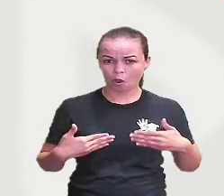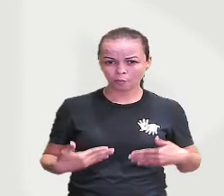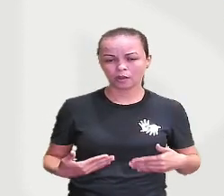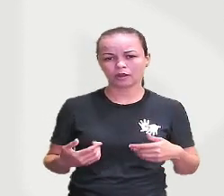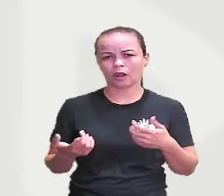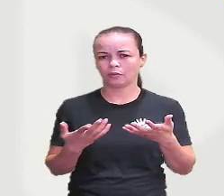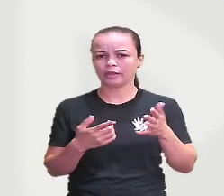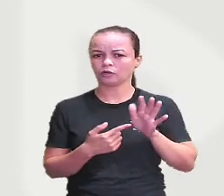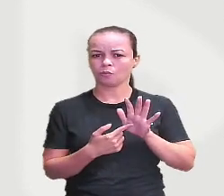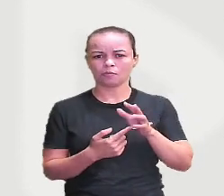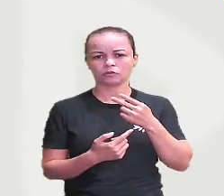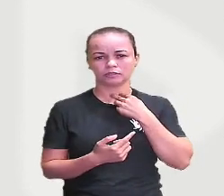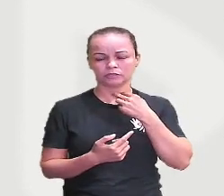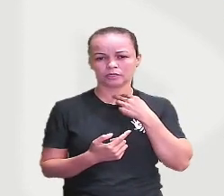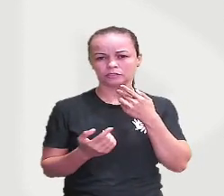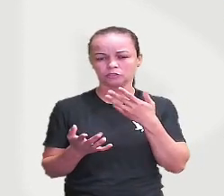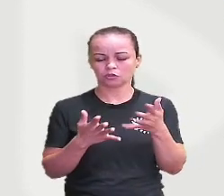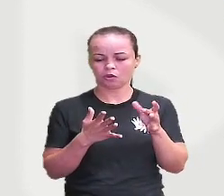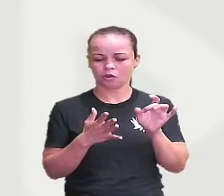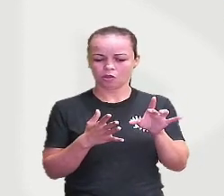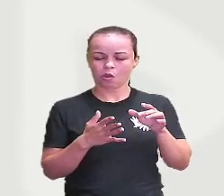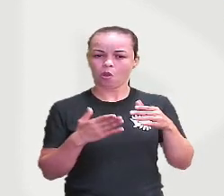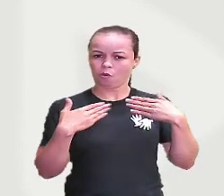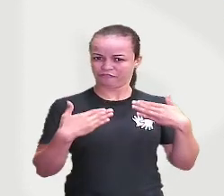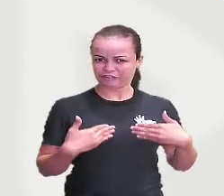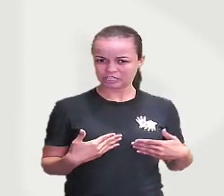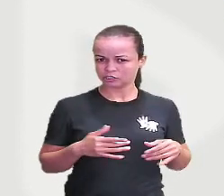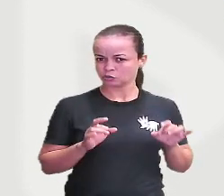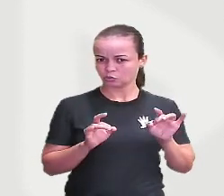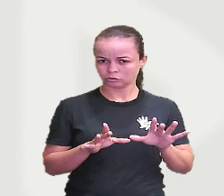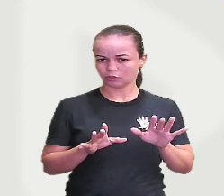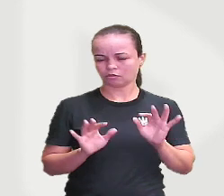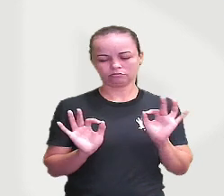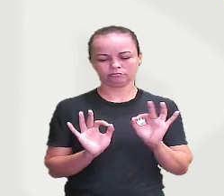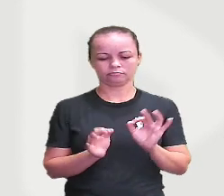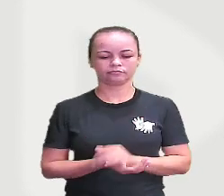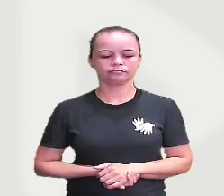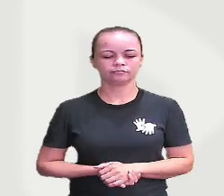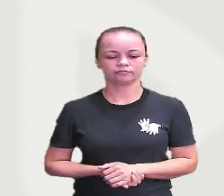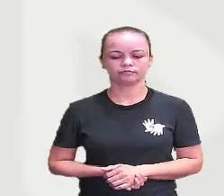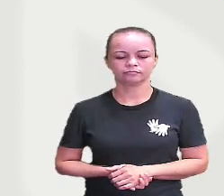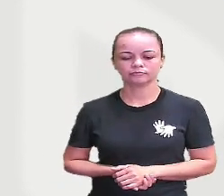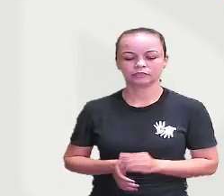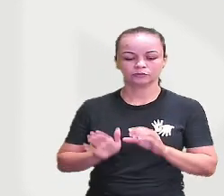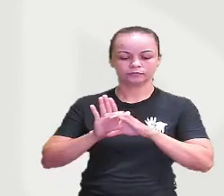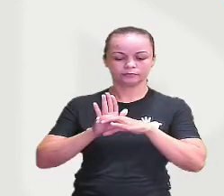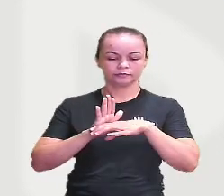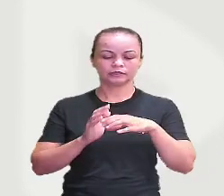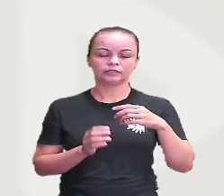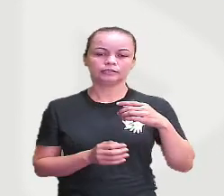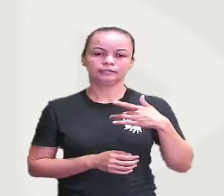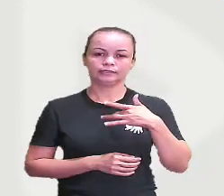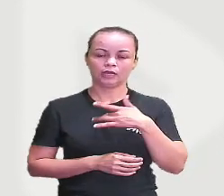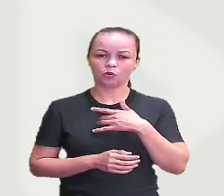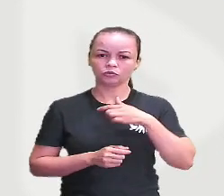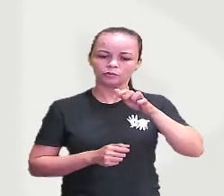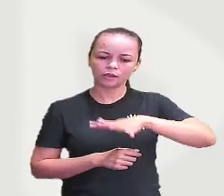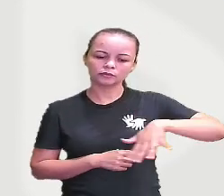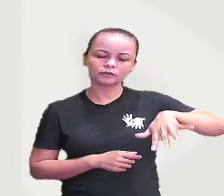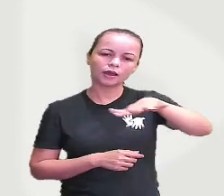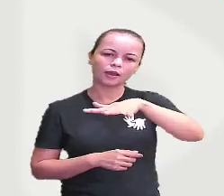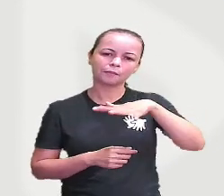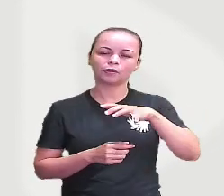a problemas físicos. A outra afirmativa, o conceito de saúde é muito mais amplo do